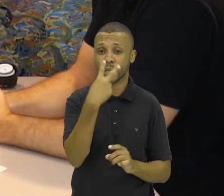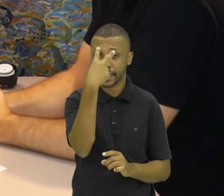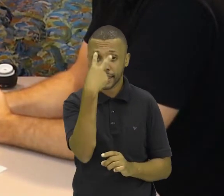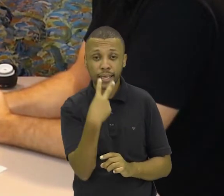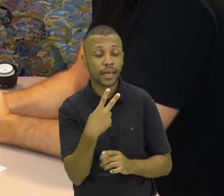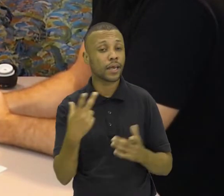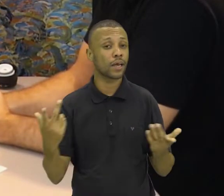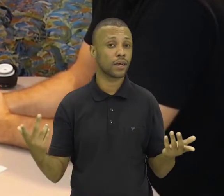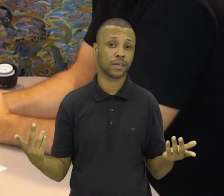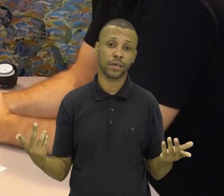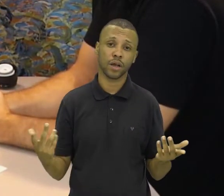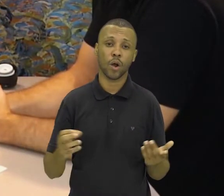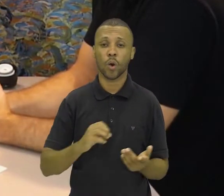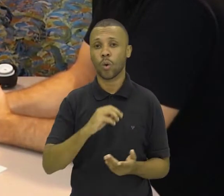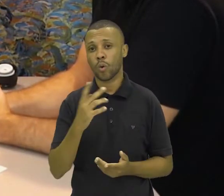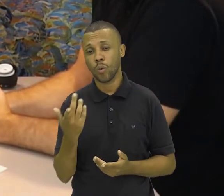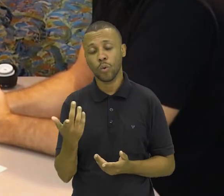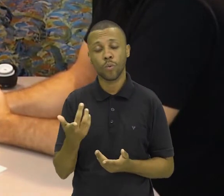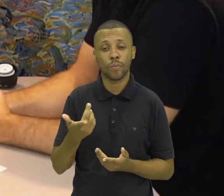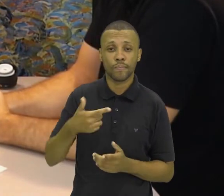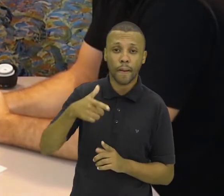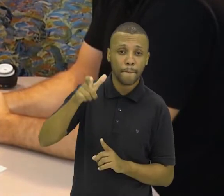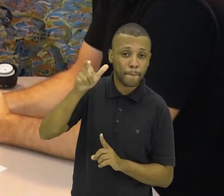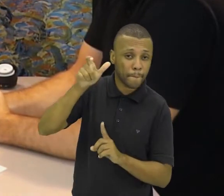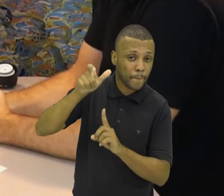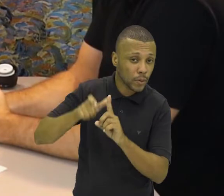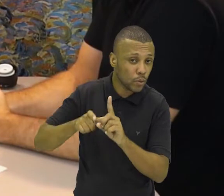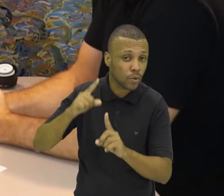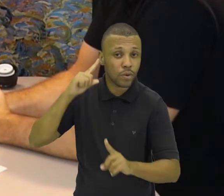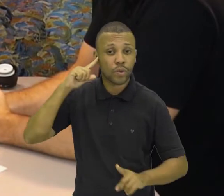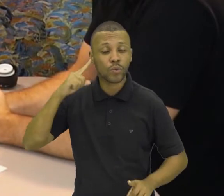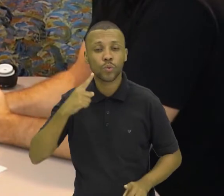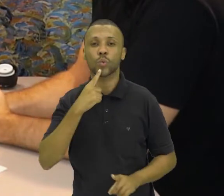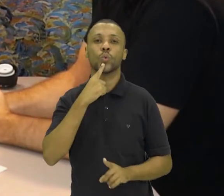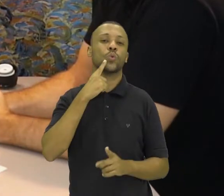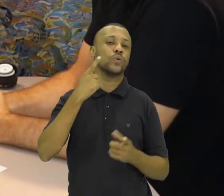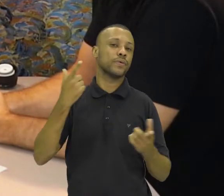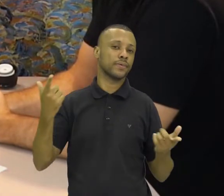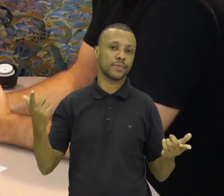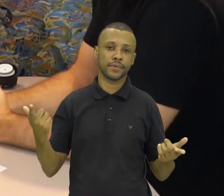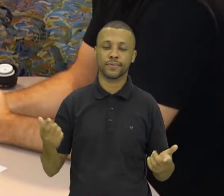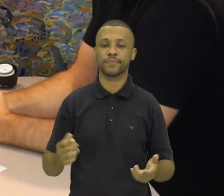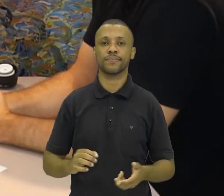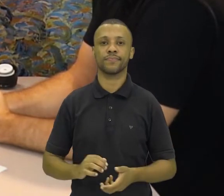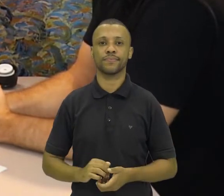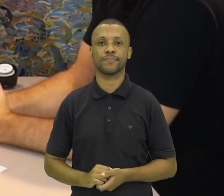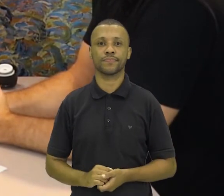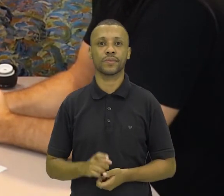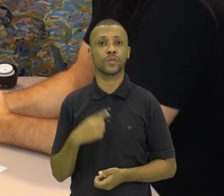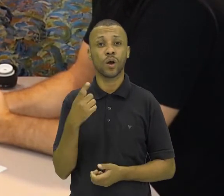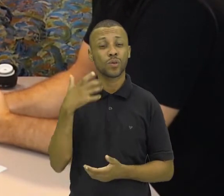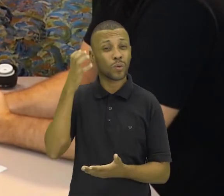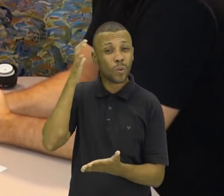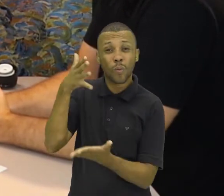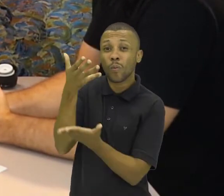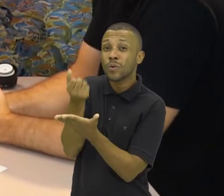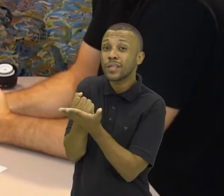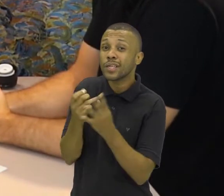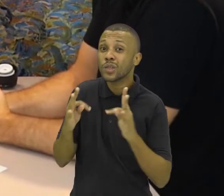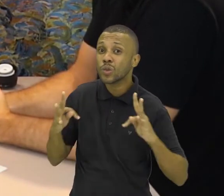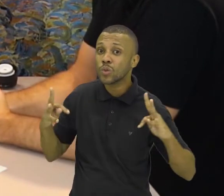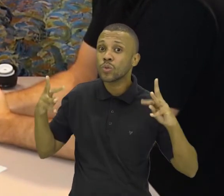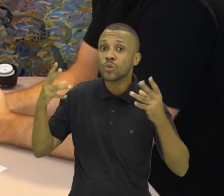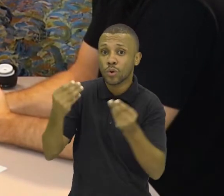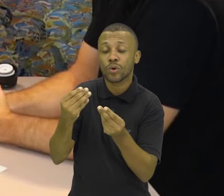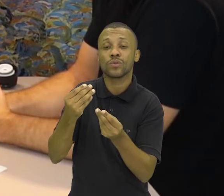é deficiente visual ou deficiente auditivo. Né? Esse nosso podcast, todos